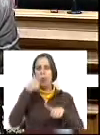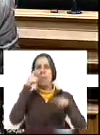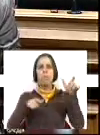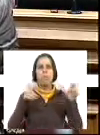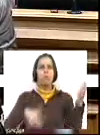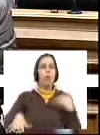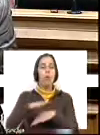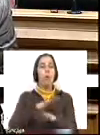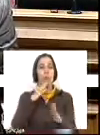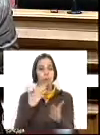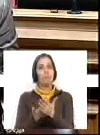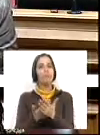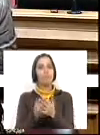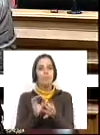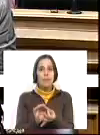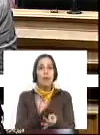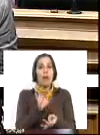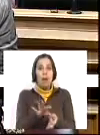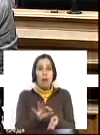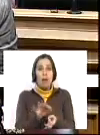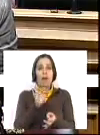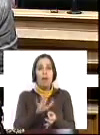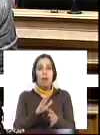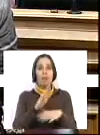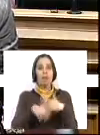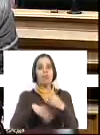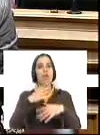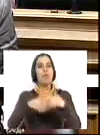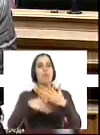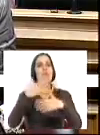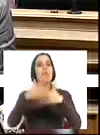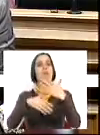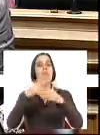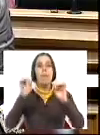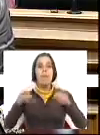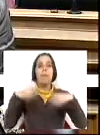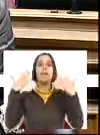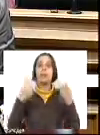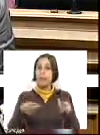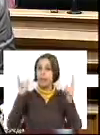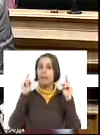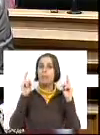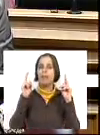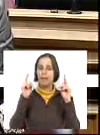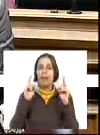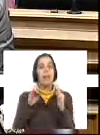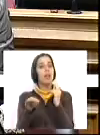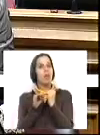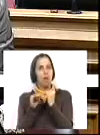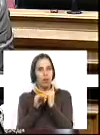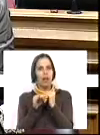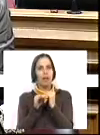povo. Lançou sementes e colheu frutos de princípios de liberdade e de